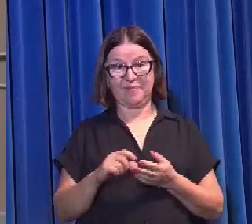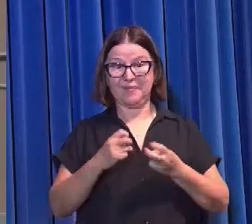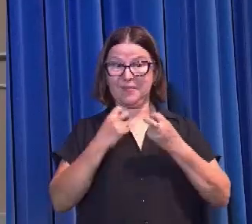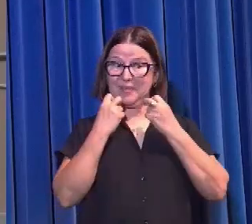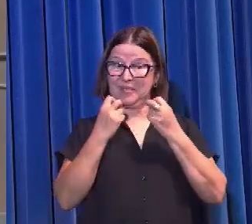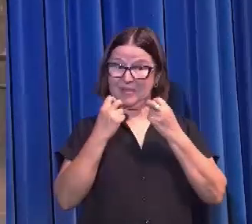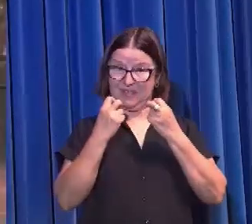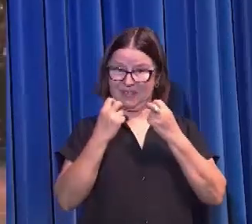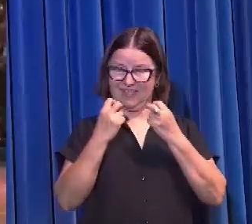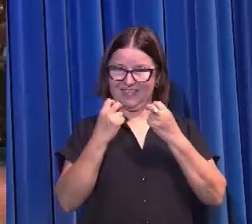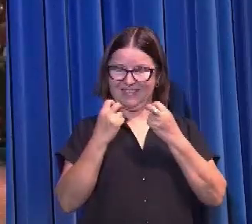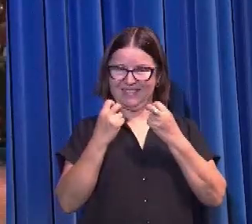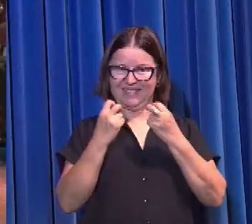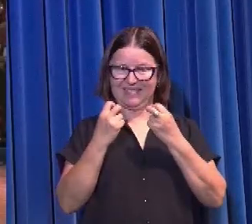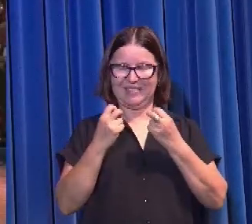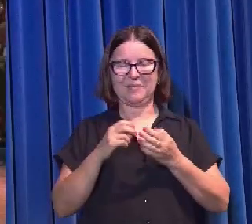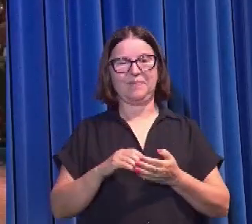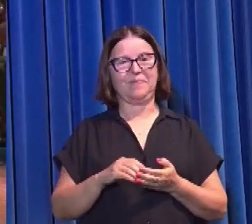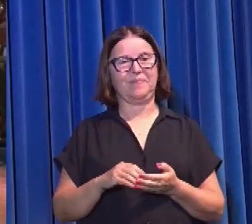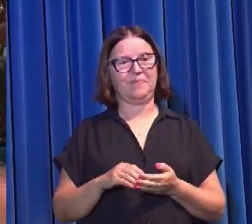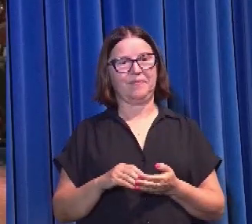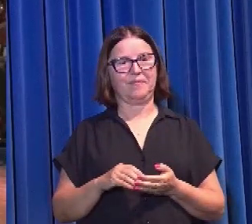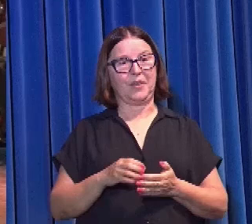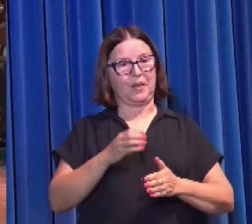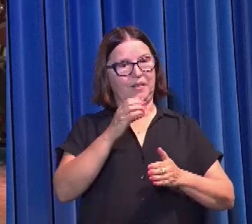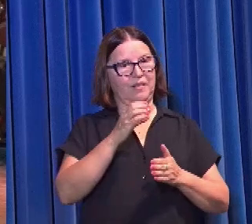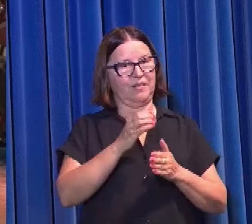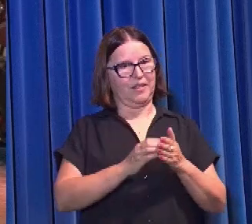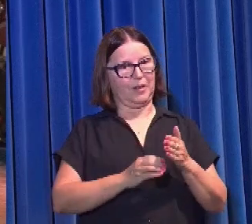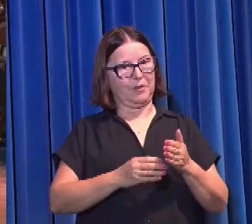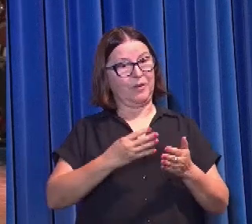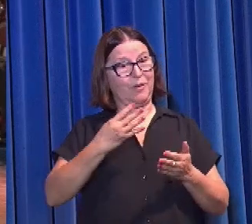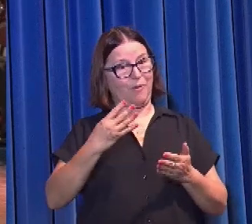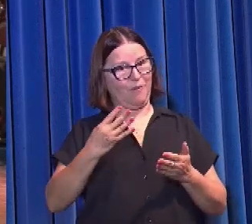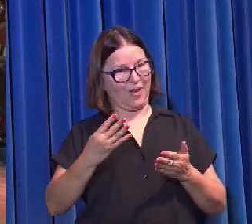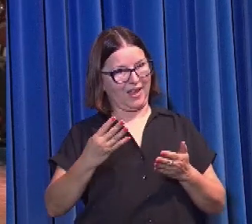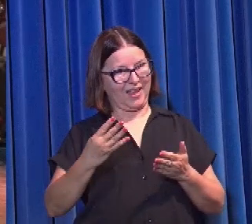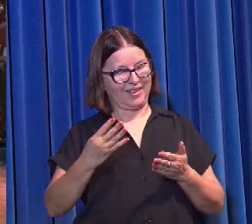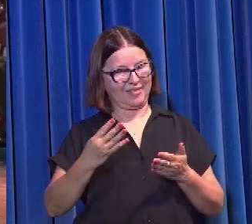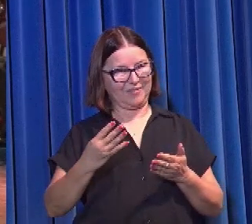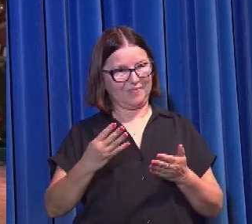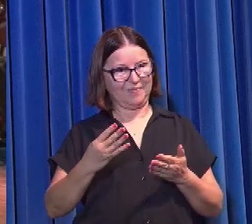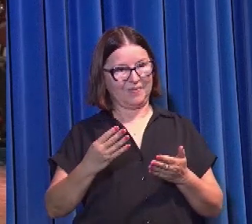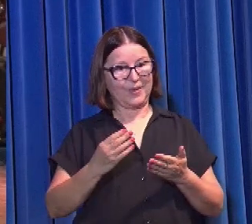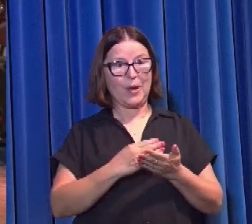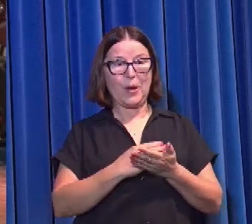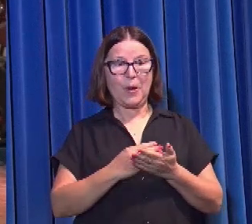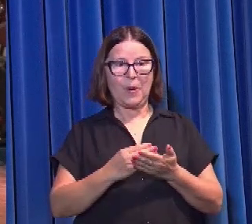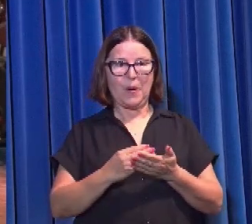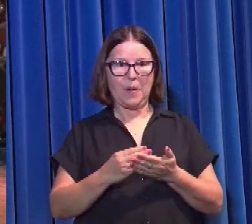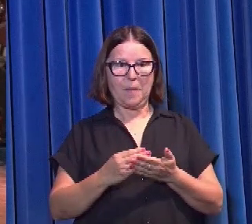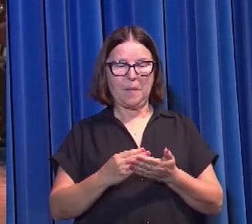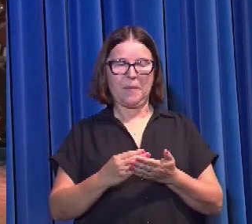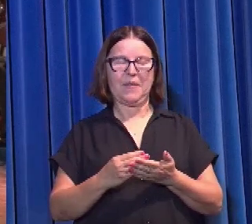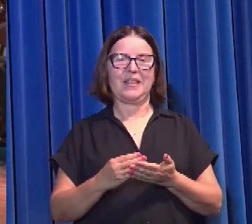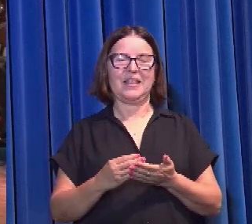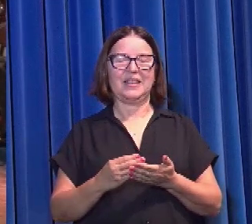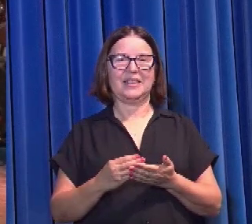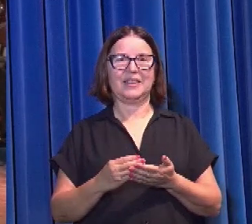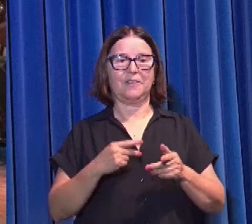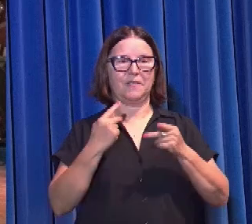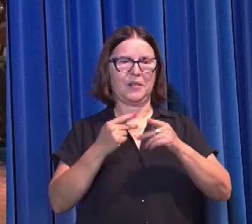rogo-vos, pois. Então é o capítulo 4, é o início da parte prática da carta, e ele coloca esse rogo-vos,